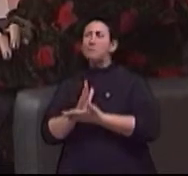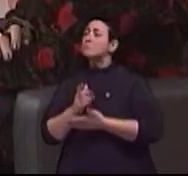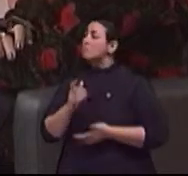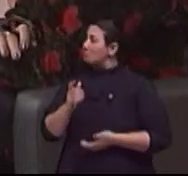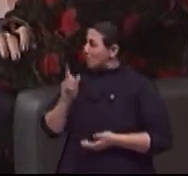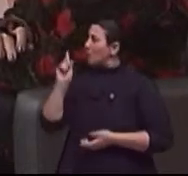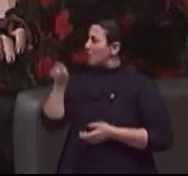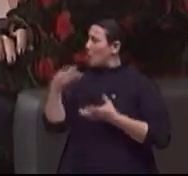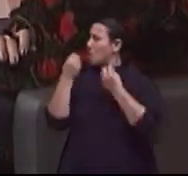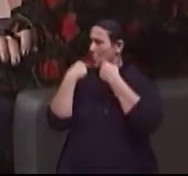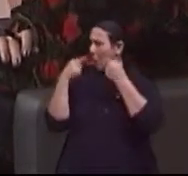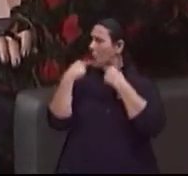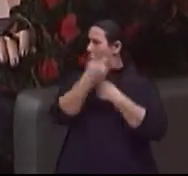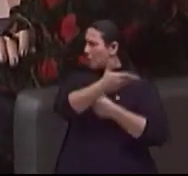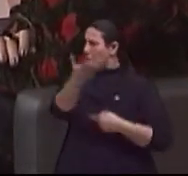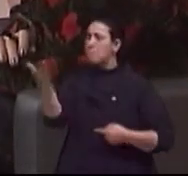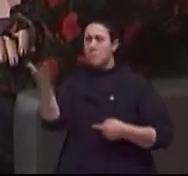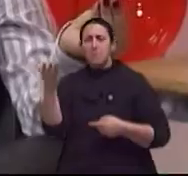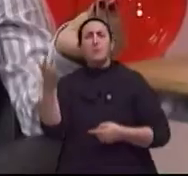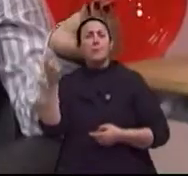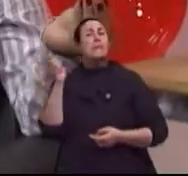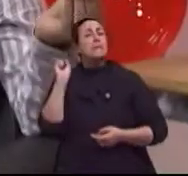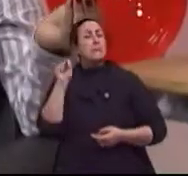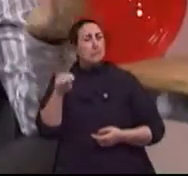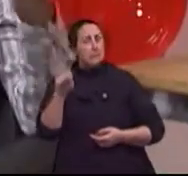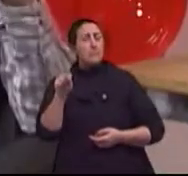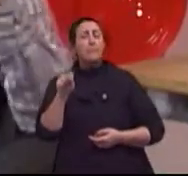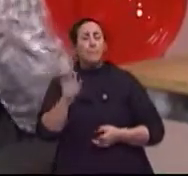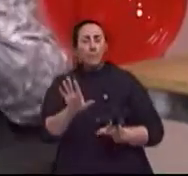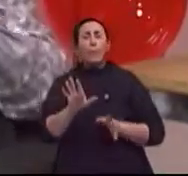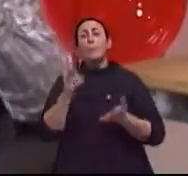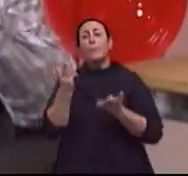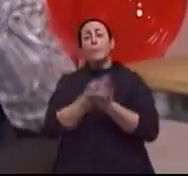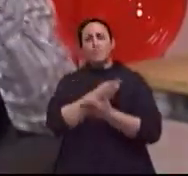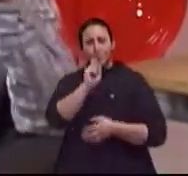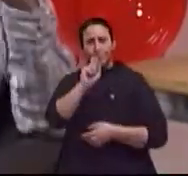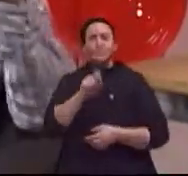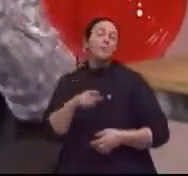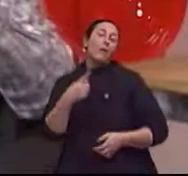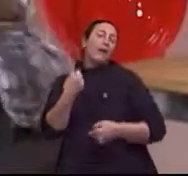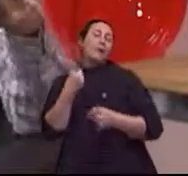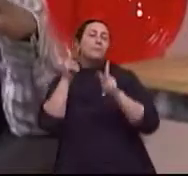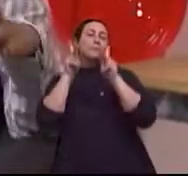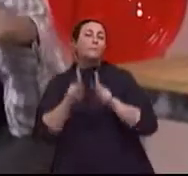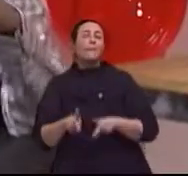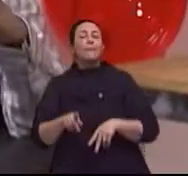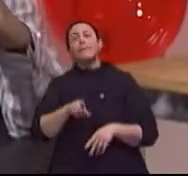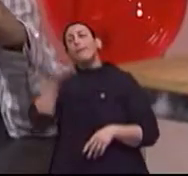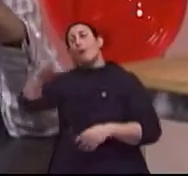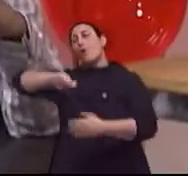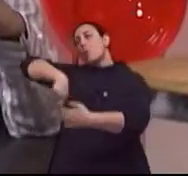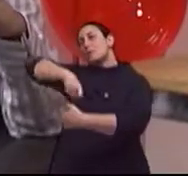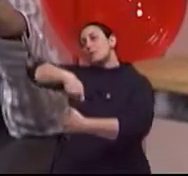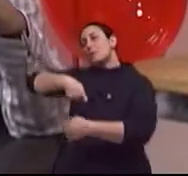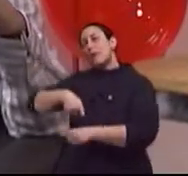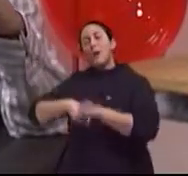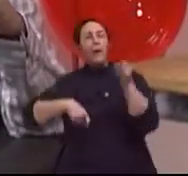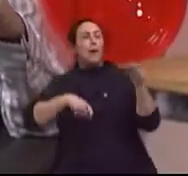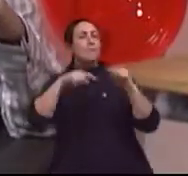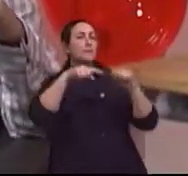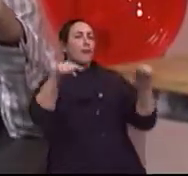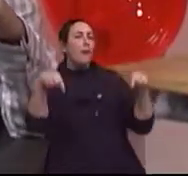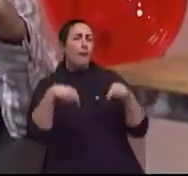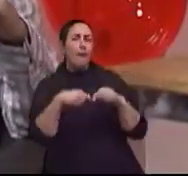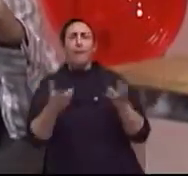muito, muito comum nos idosos. Isso. E o que que vai acontecer? Aí alguém fala, tá lá na cozinha, a pessoa tá na sala, olhando, fala alguma coisa,